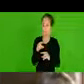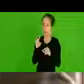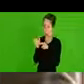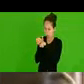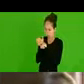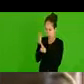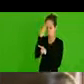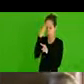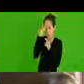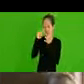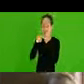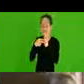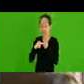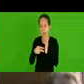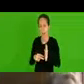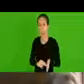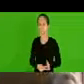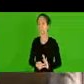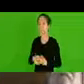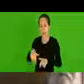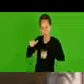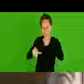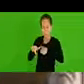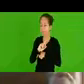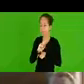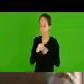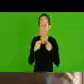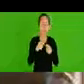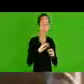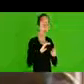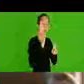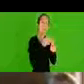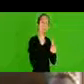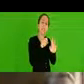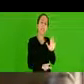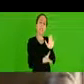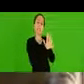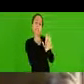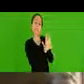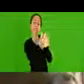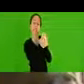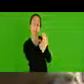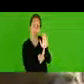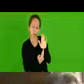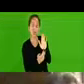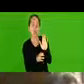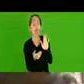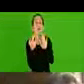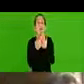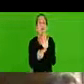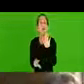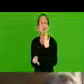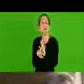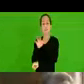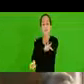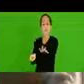das análises pautadas tanto nas leis ou naquelas referências da física e da biologia, né?